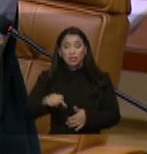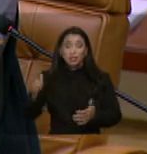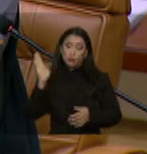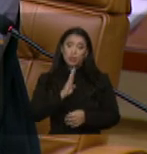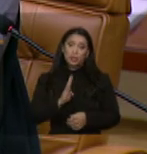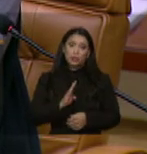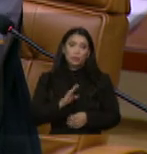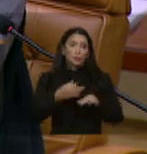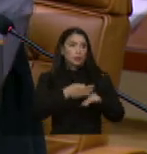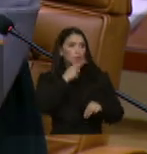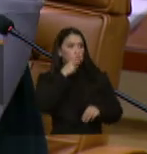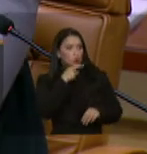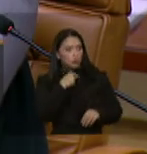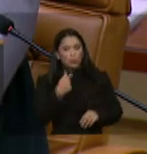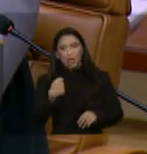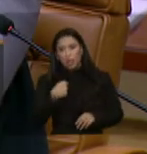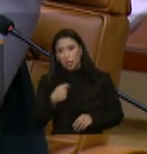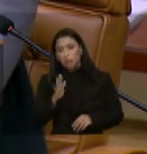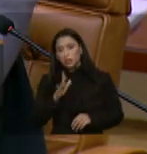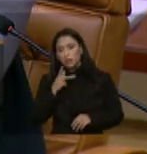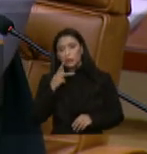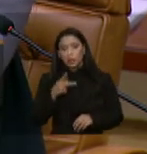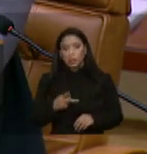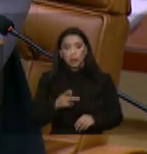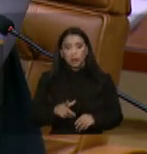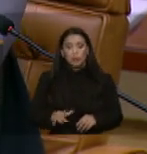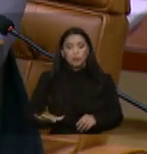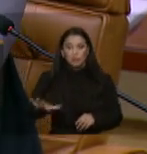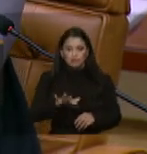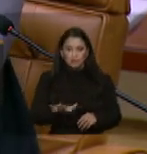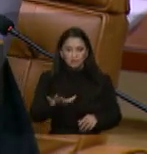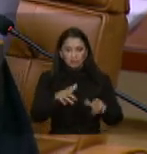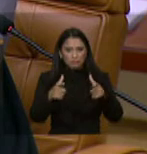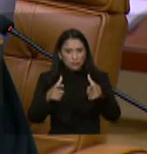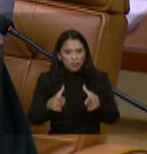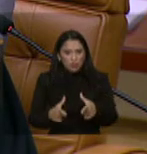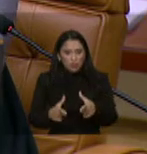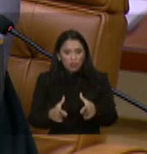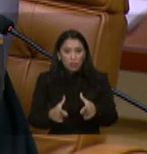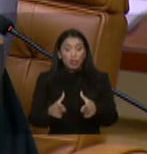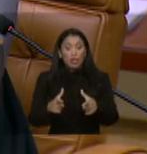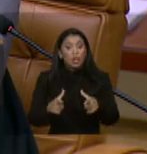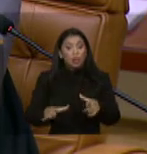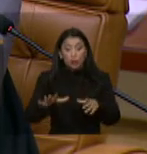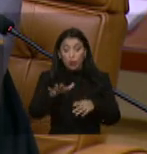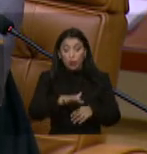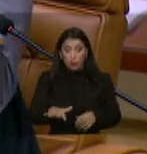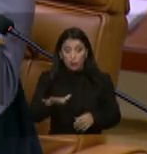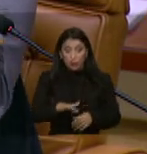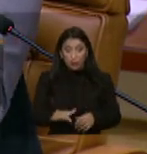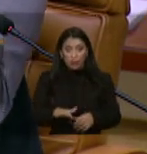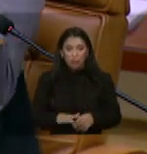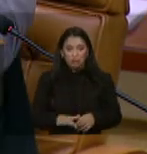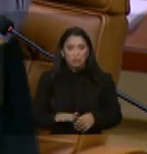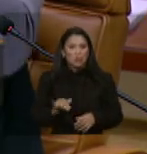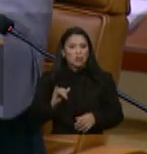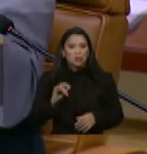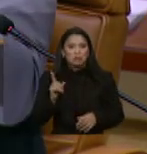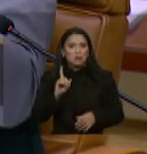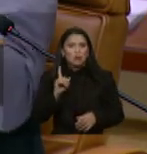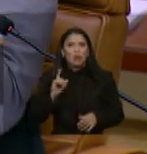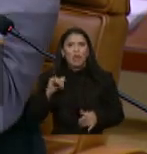e eu disse a territorialidade aqui no outro aspecto a territorialidade é não importa